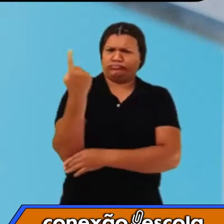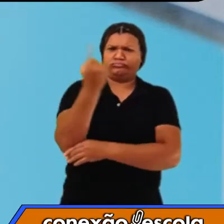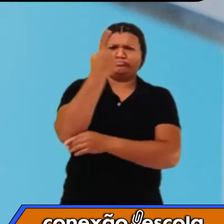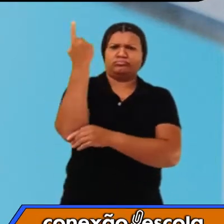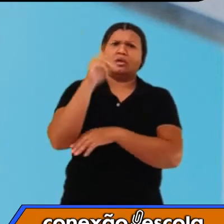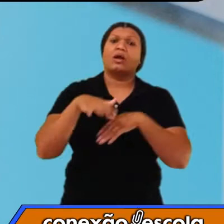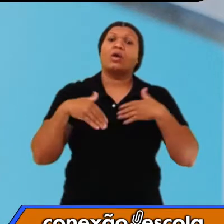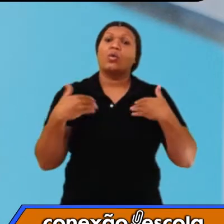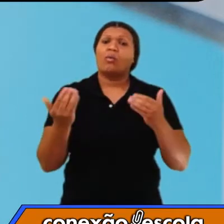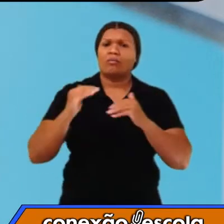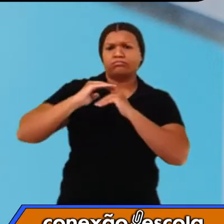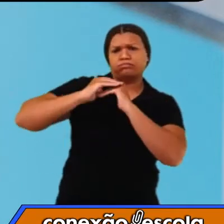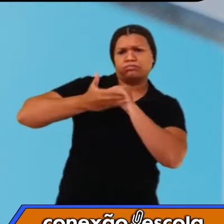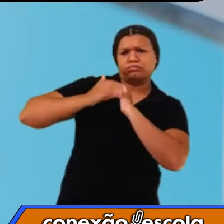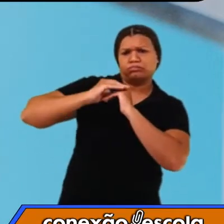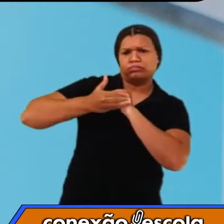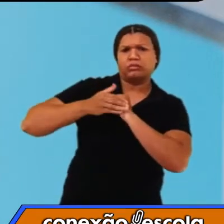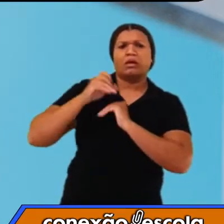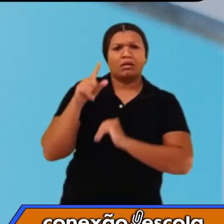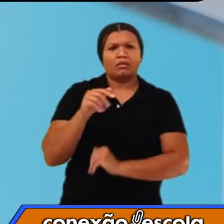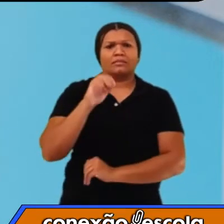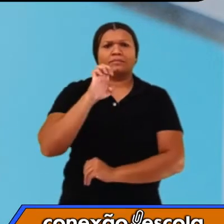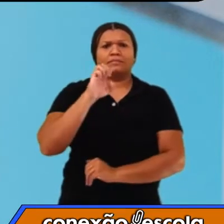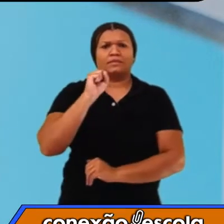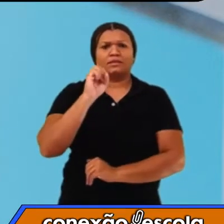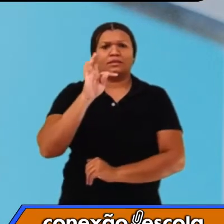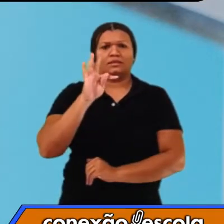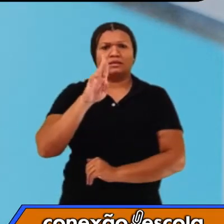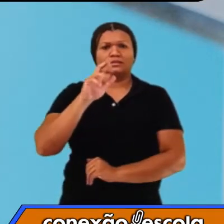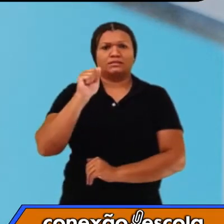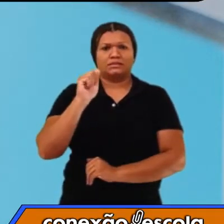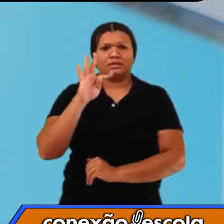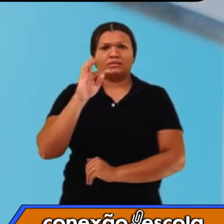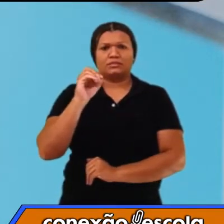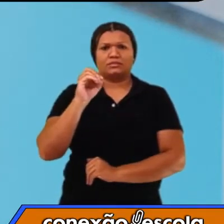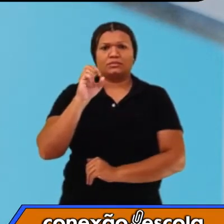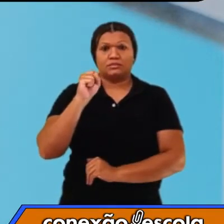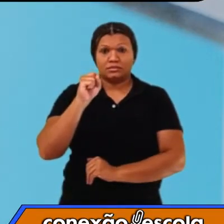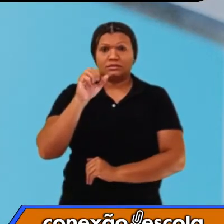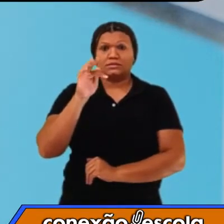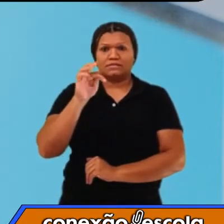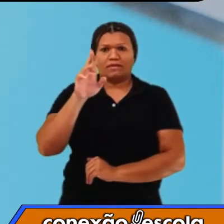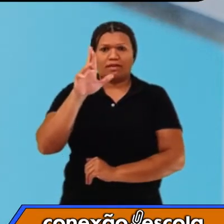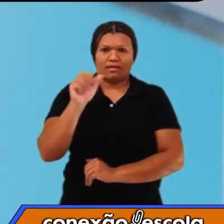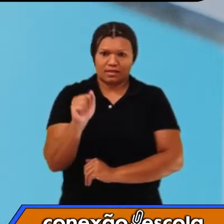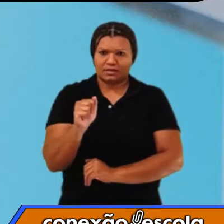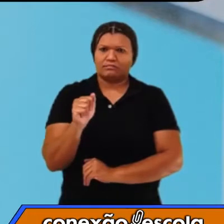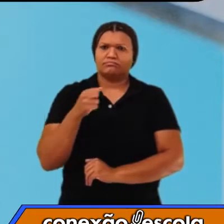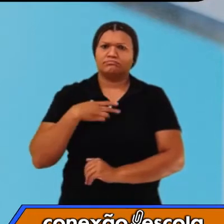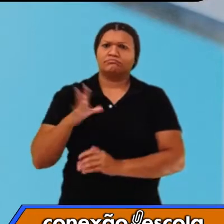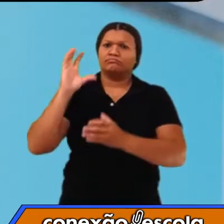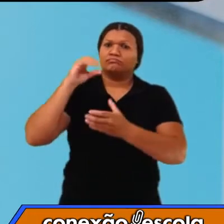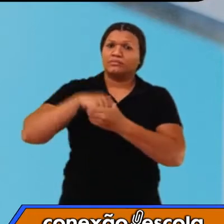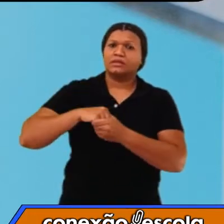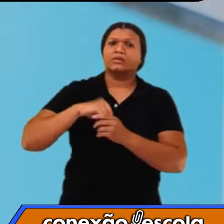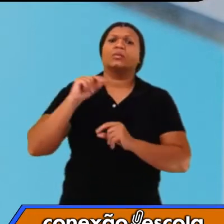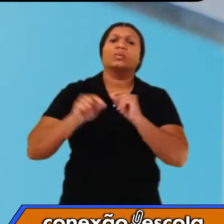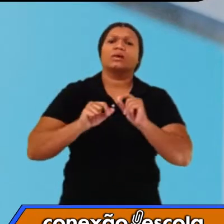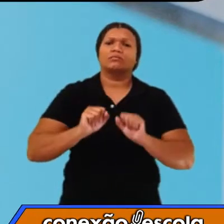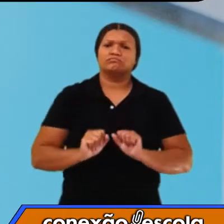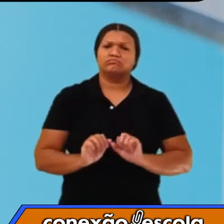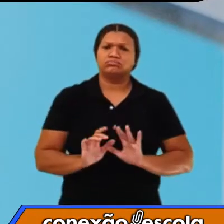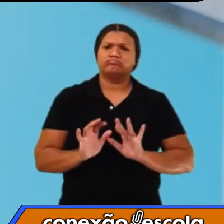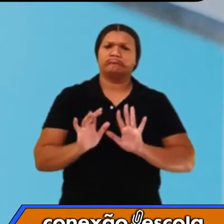de pontuar com vocês, na estratosfera. E ela é composta, em suma, pelo gás ozônio. Aqui nós temos